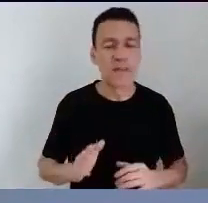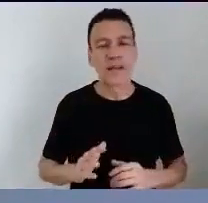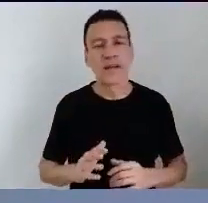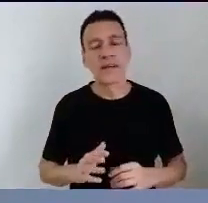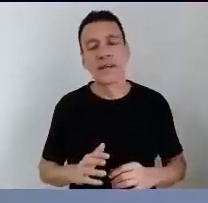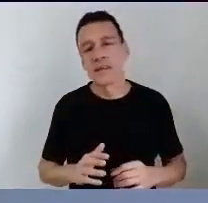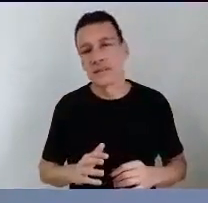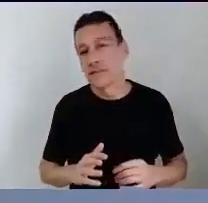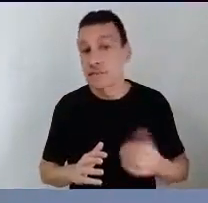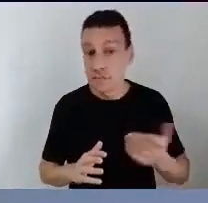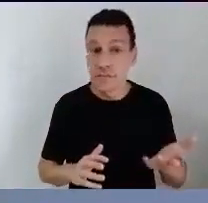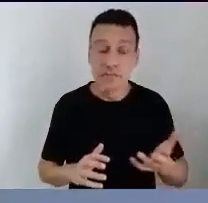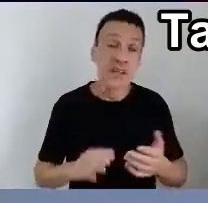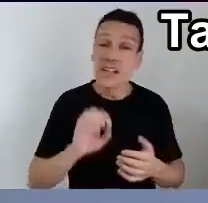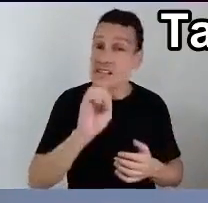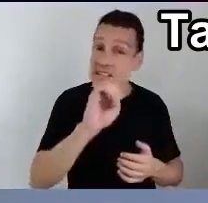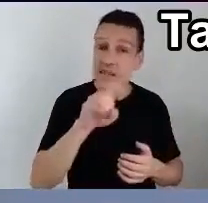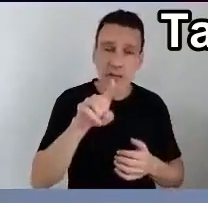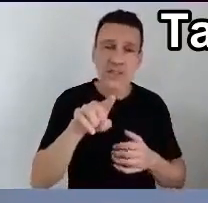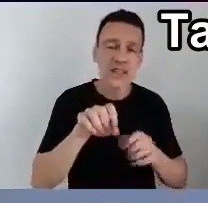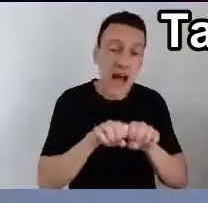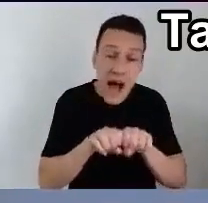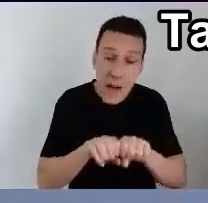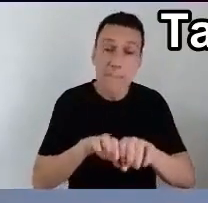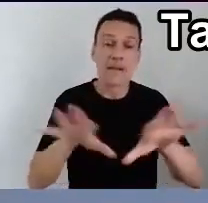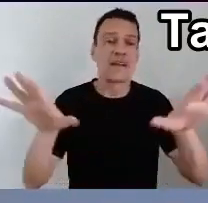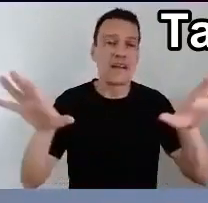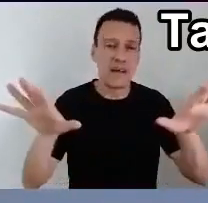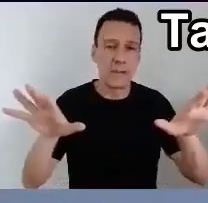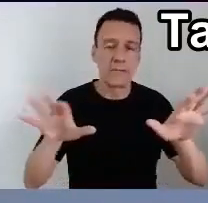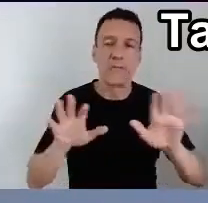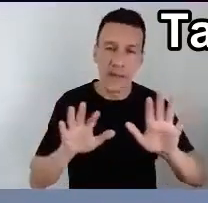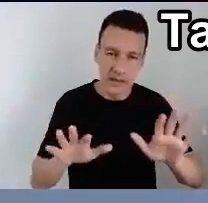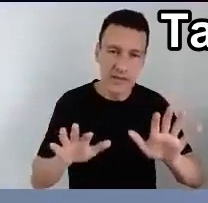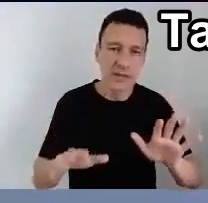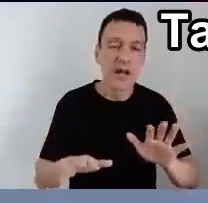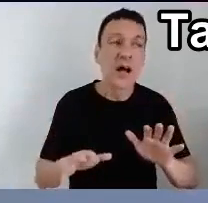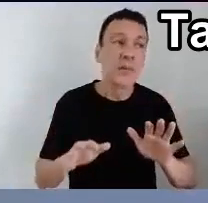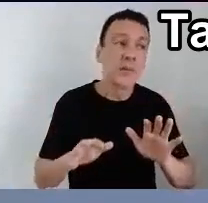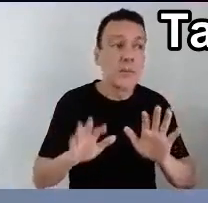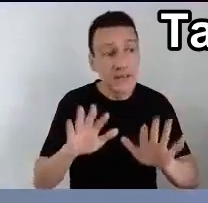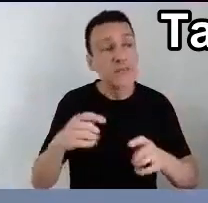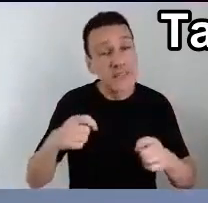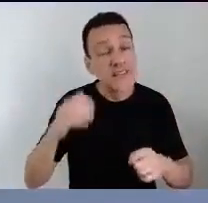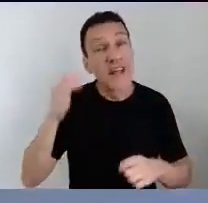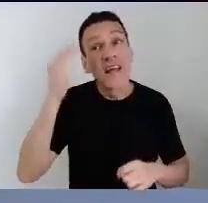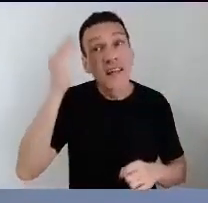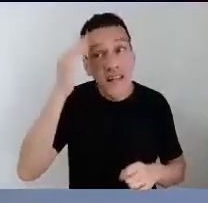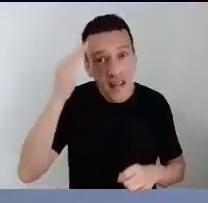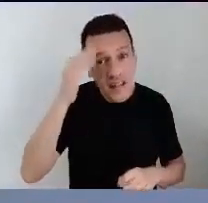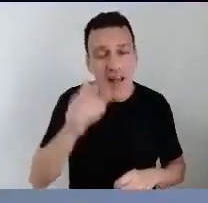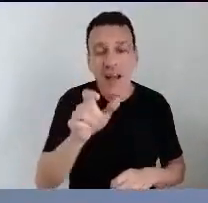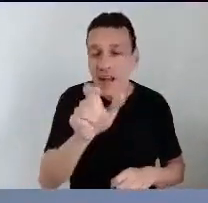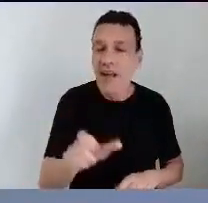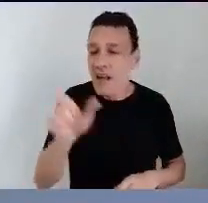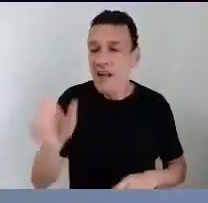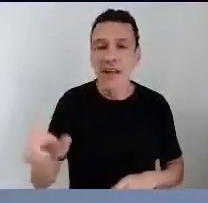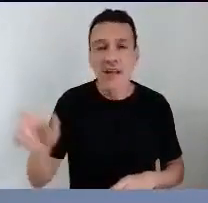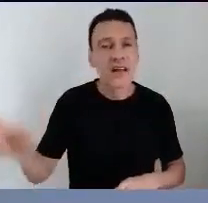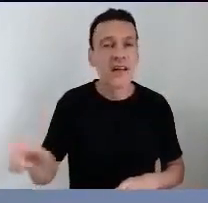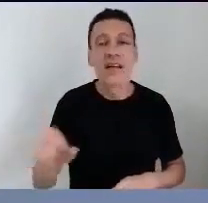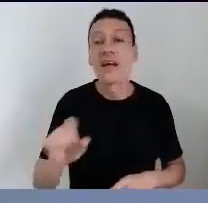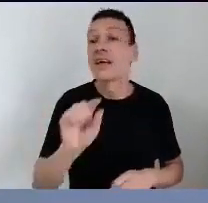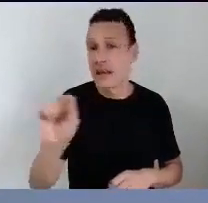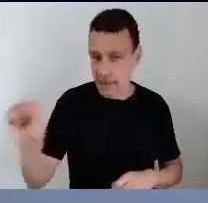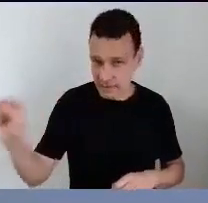vários segmentos de pessoas, o interessante é entender quem são essas pessoas, né? Então, antes de entrar na tarefinha, entender primeiro